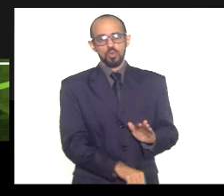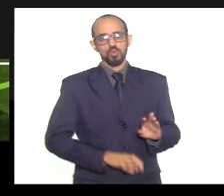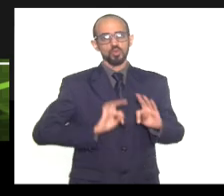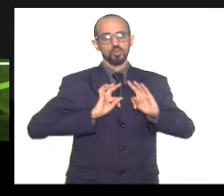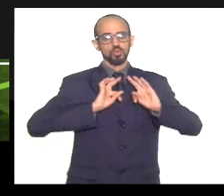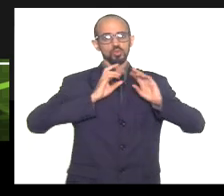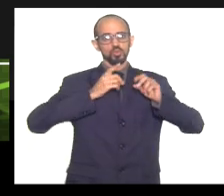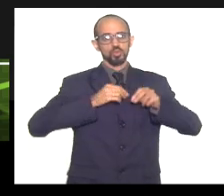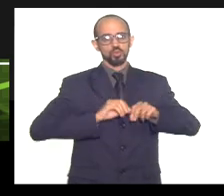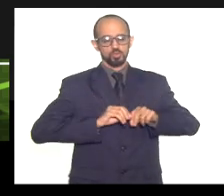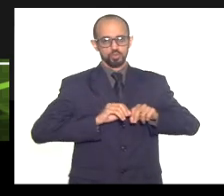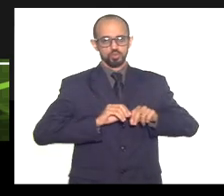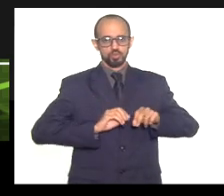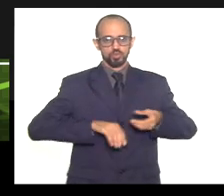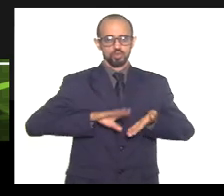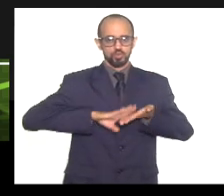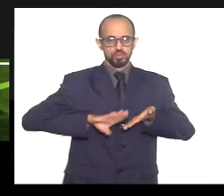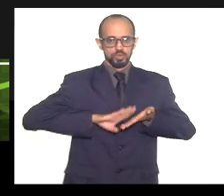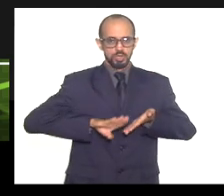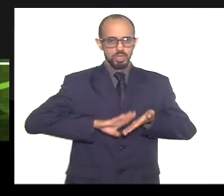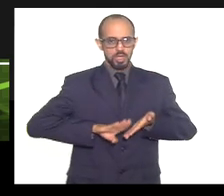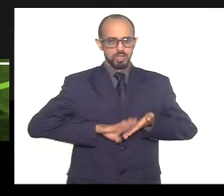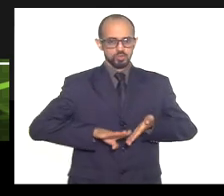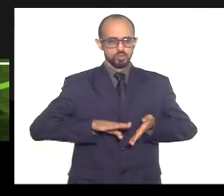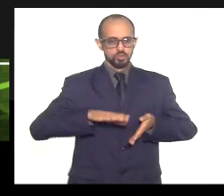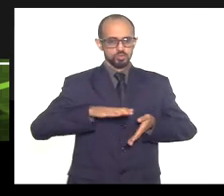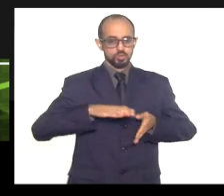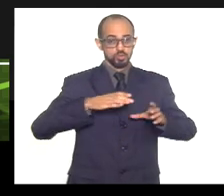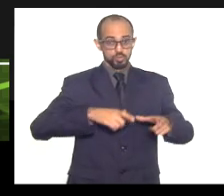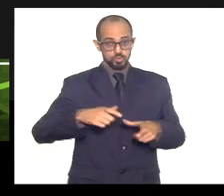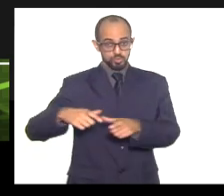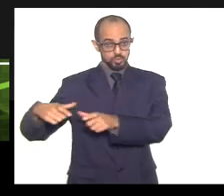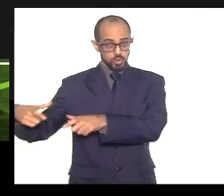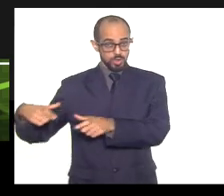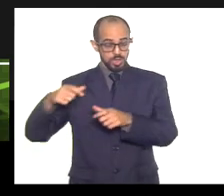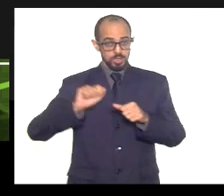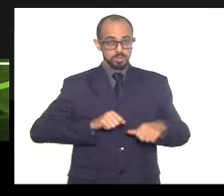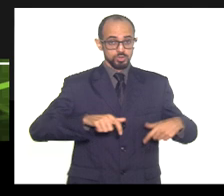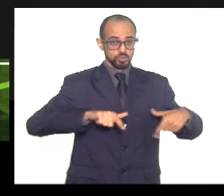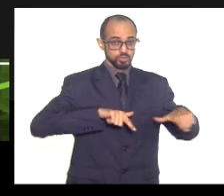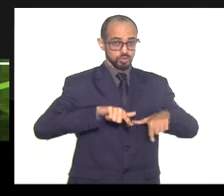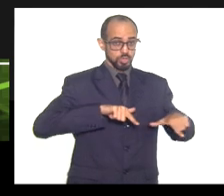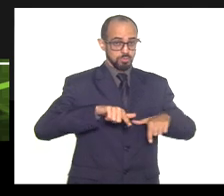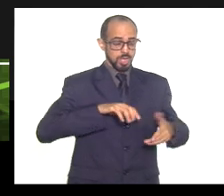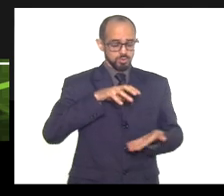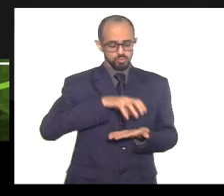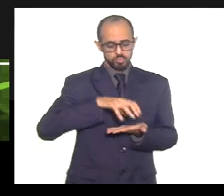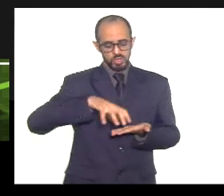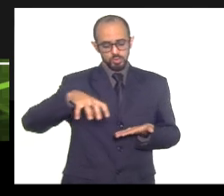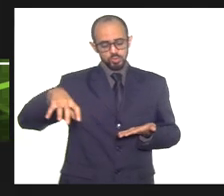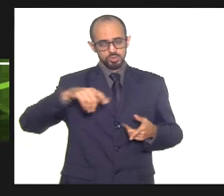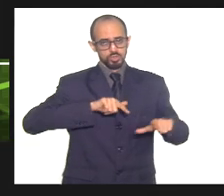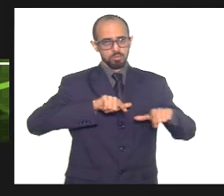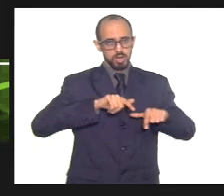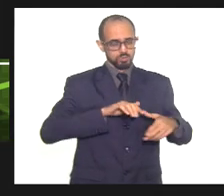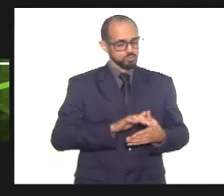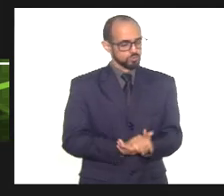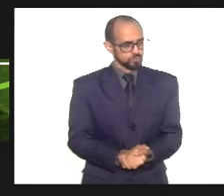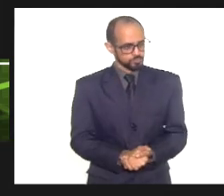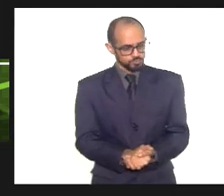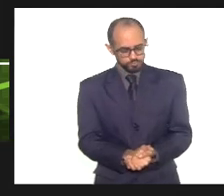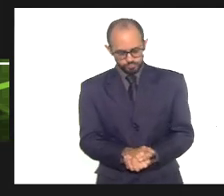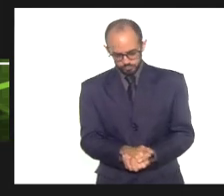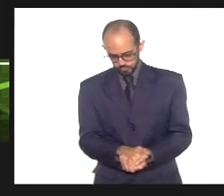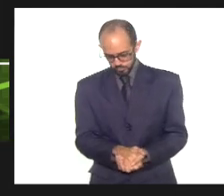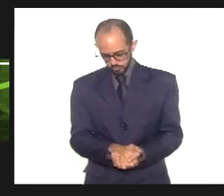todos os gastos dos campos de exploração, dos campos que estavam em exploração. Volto a